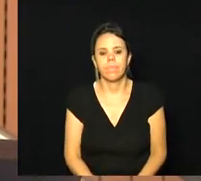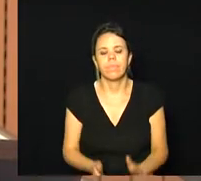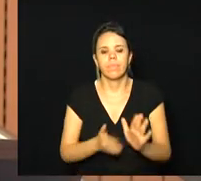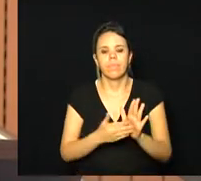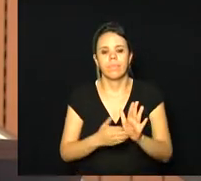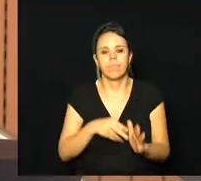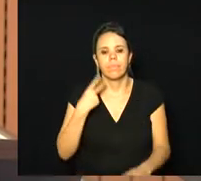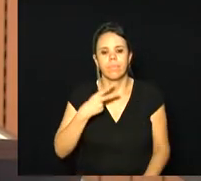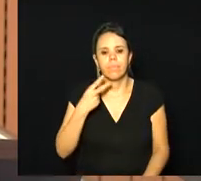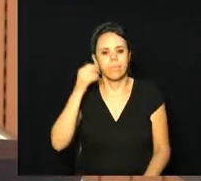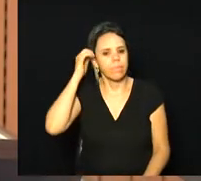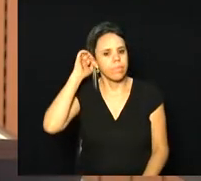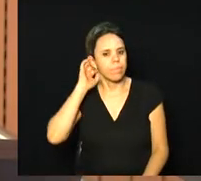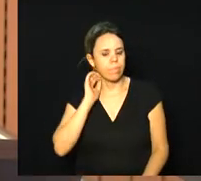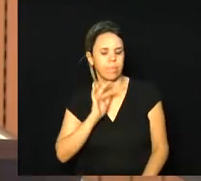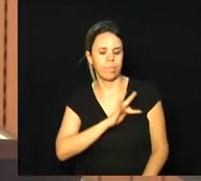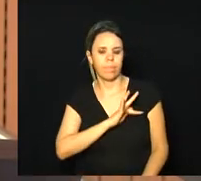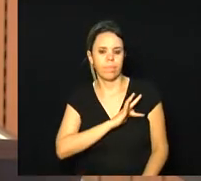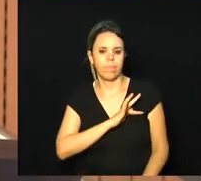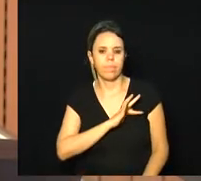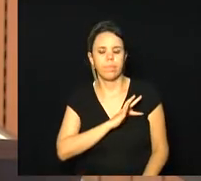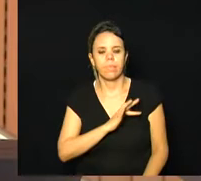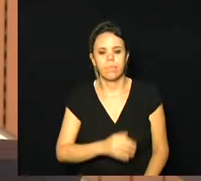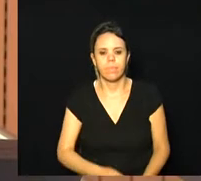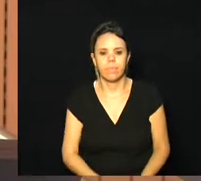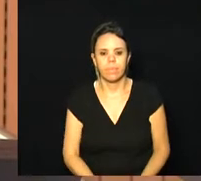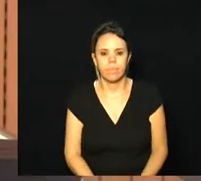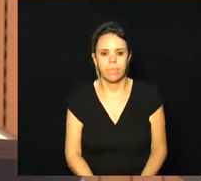proposição do vereador Fernando Mendes.